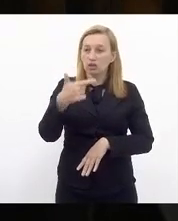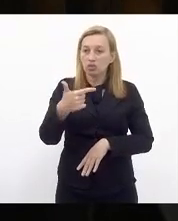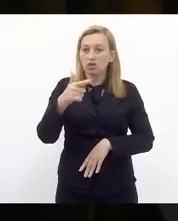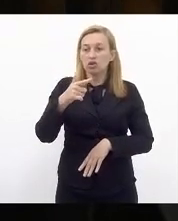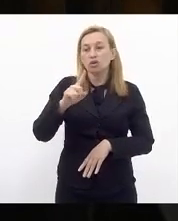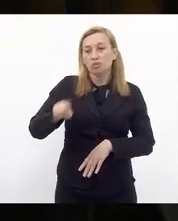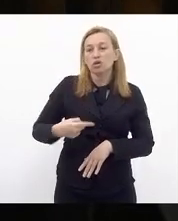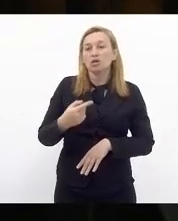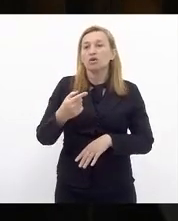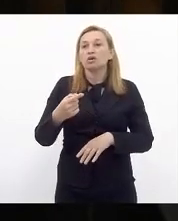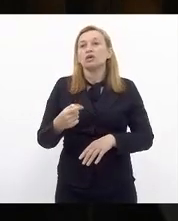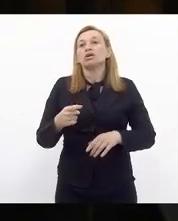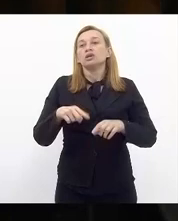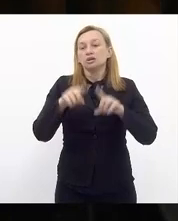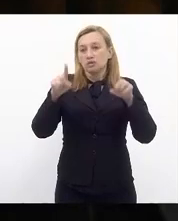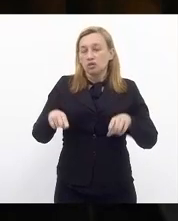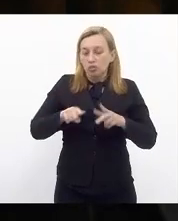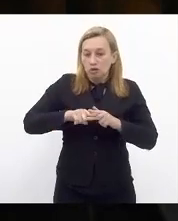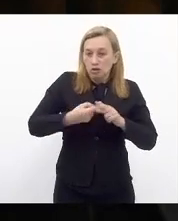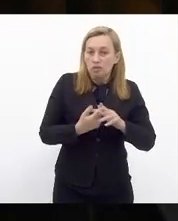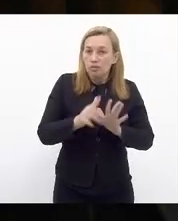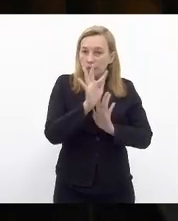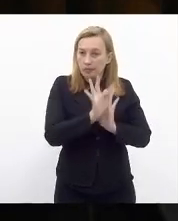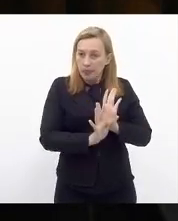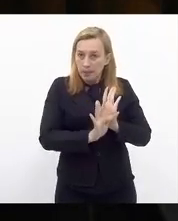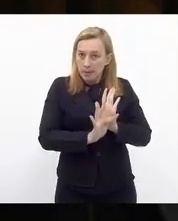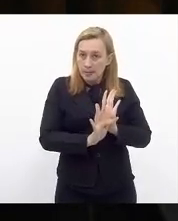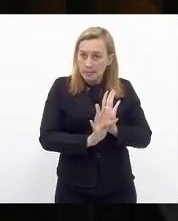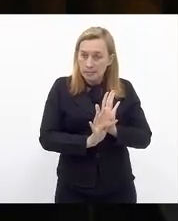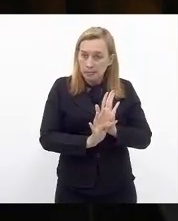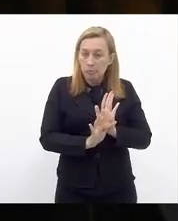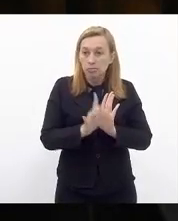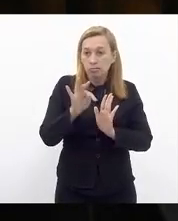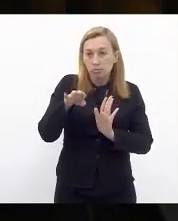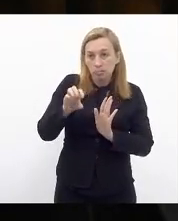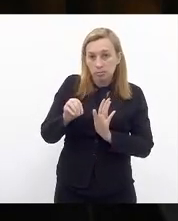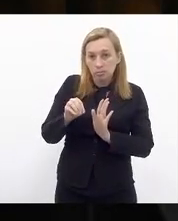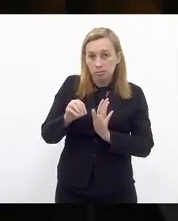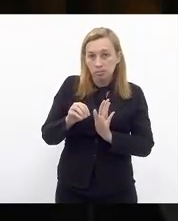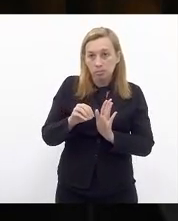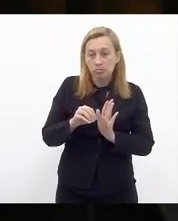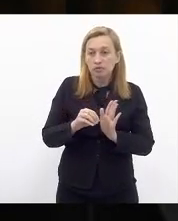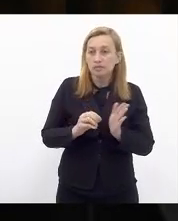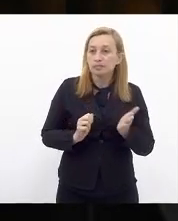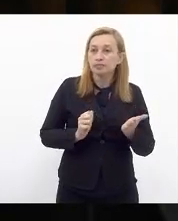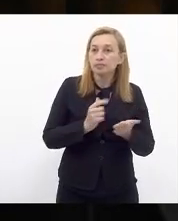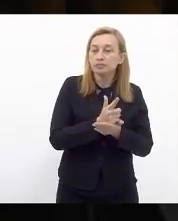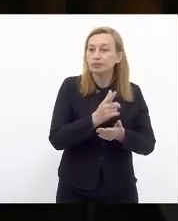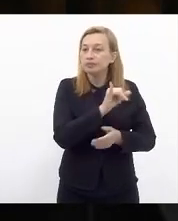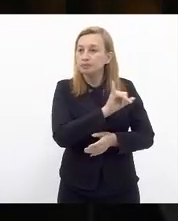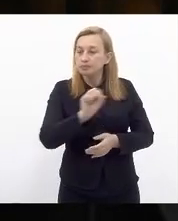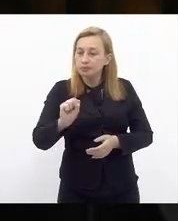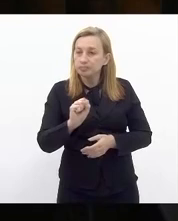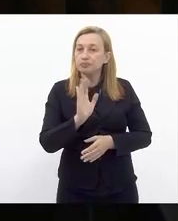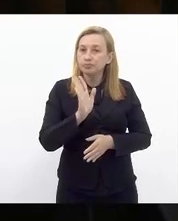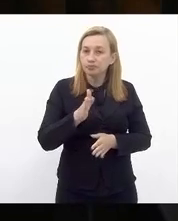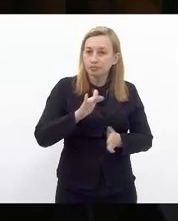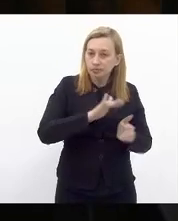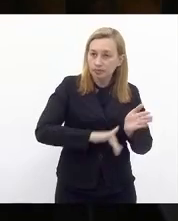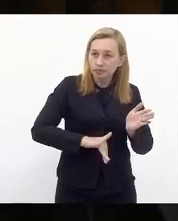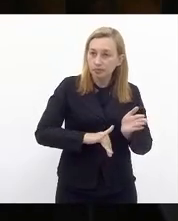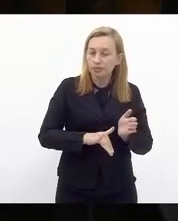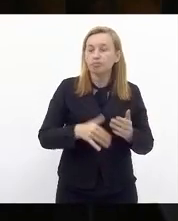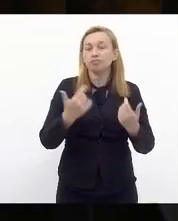fizemos um ajuste hoje de manhã no texto que ele tava condicionando o teto da contribuição do INSS nós já tiramos